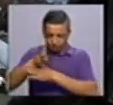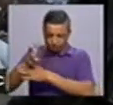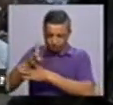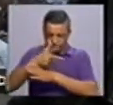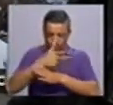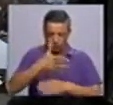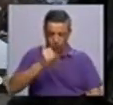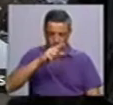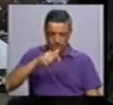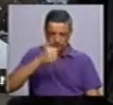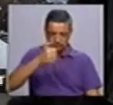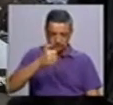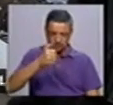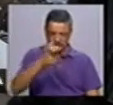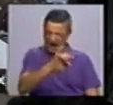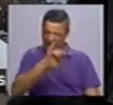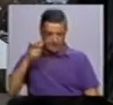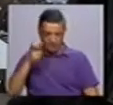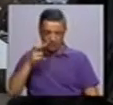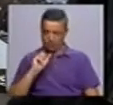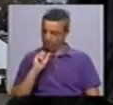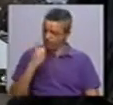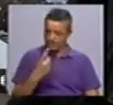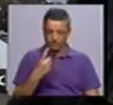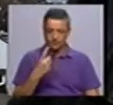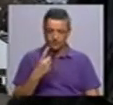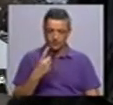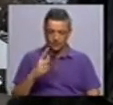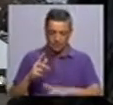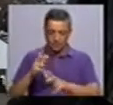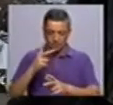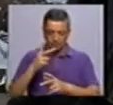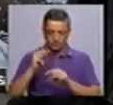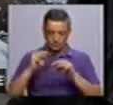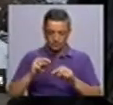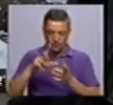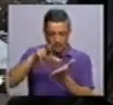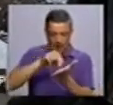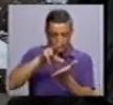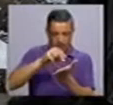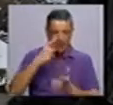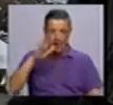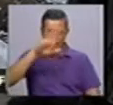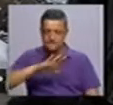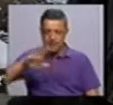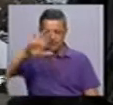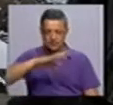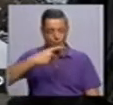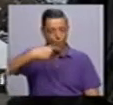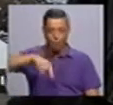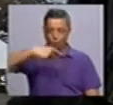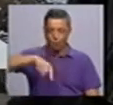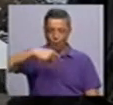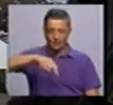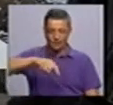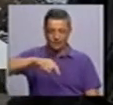velocidade 12,5 vezes mais rápida do que o normal e, portanto, com estas imagens absolutamente deliciosas,